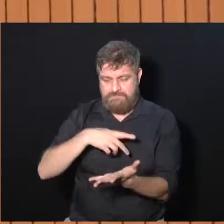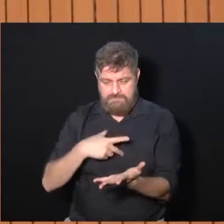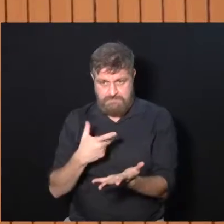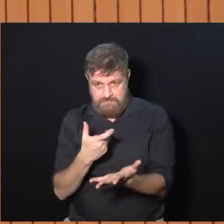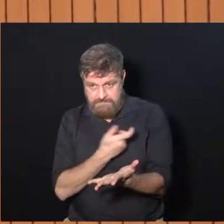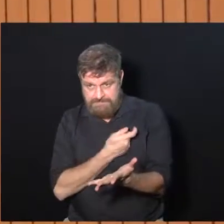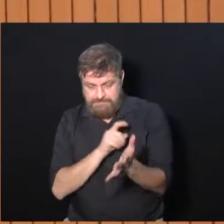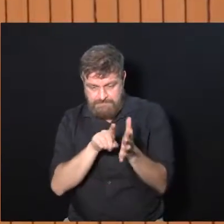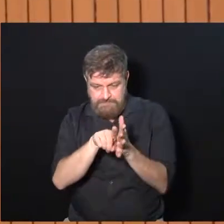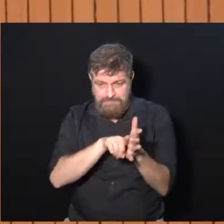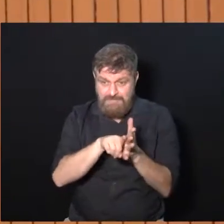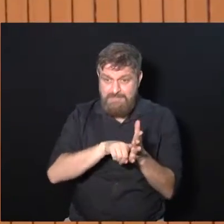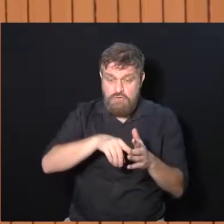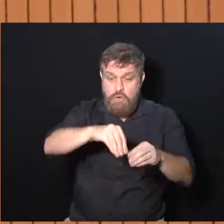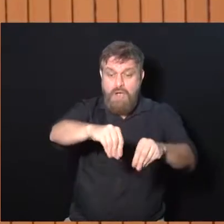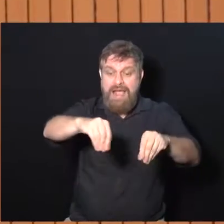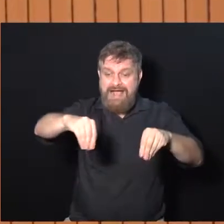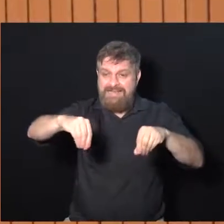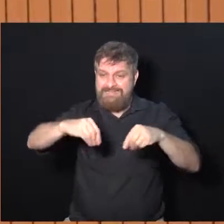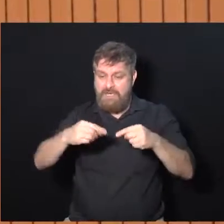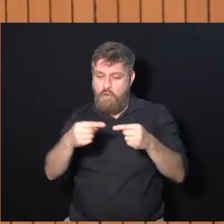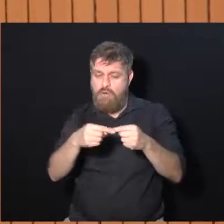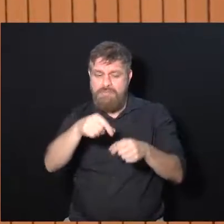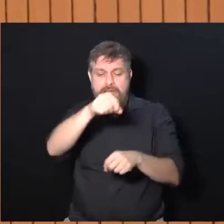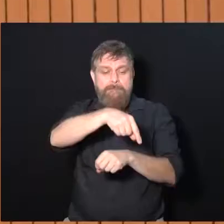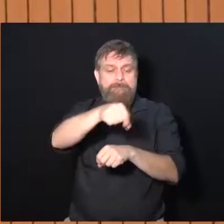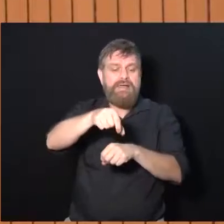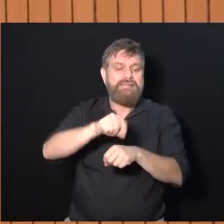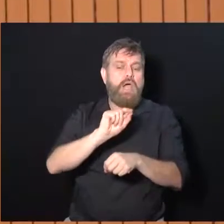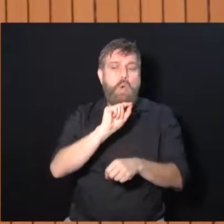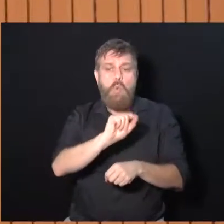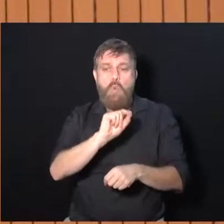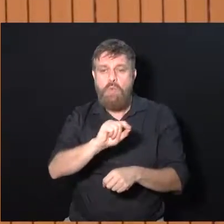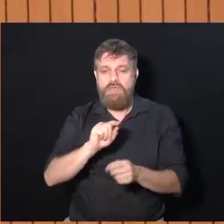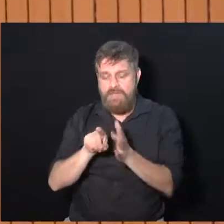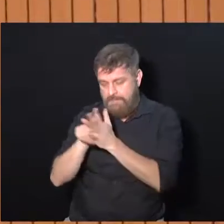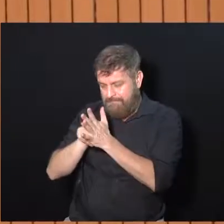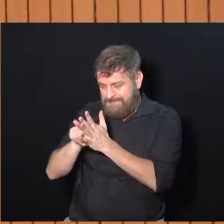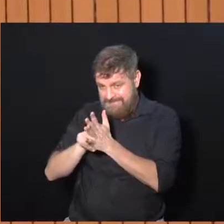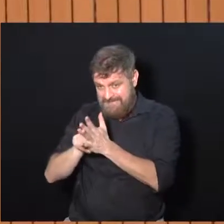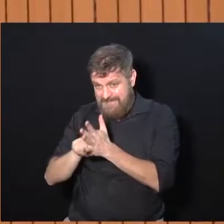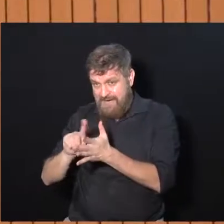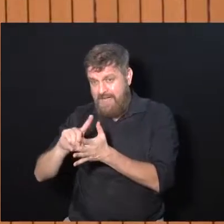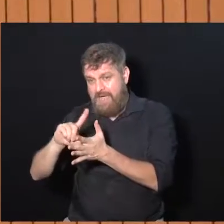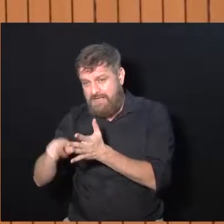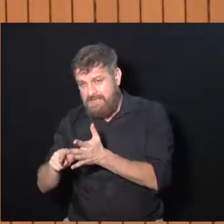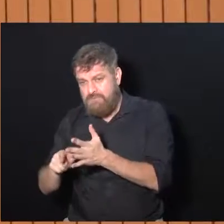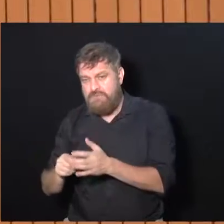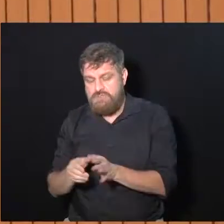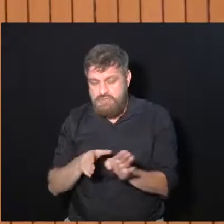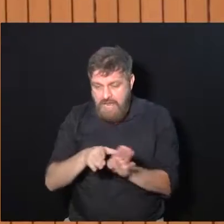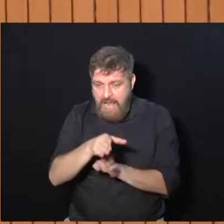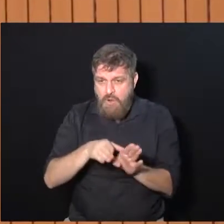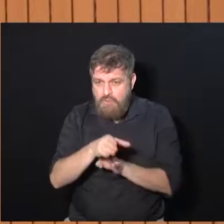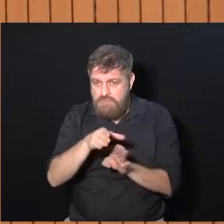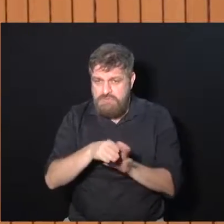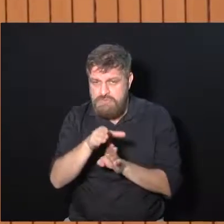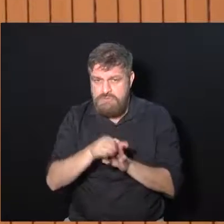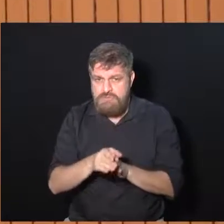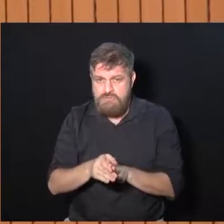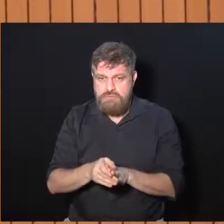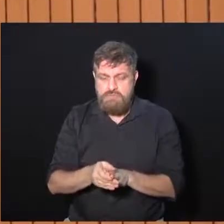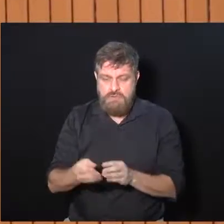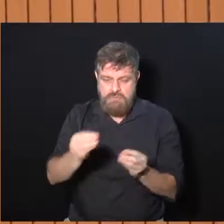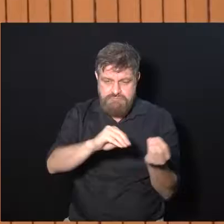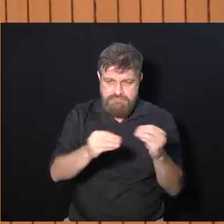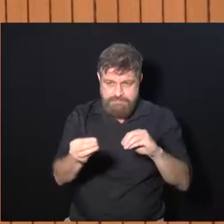saúde e fizemos essas análises de solo, e a partir da análise do solo, a gente recomendou uma adubação